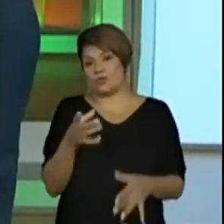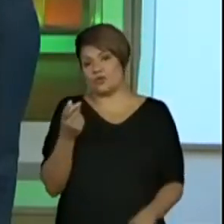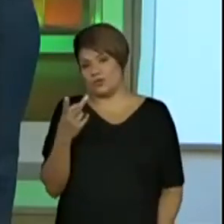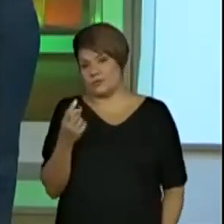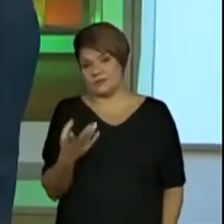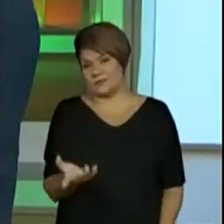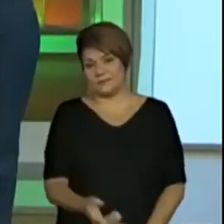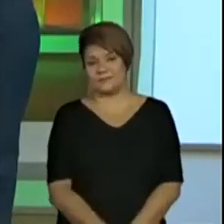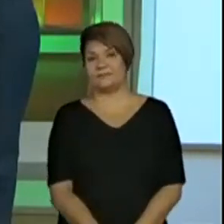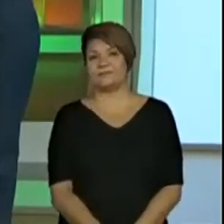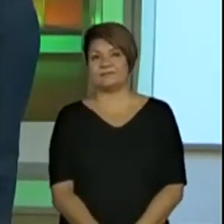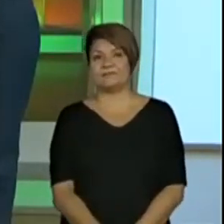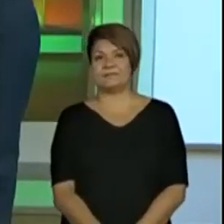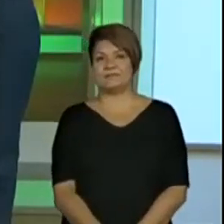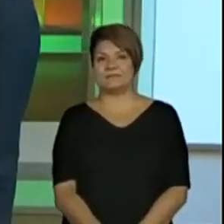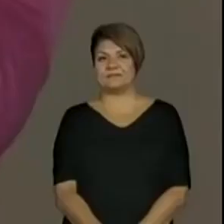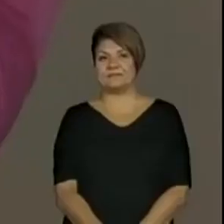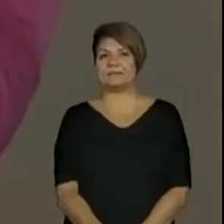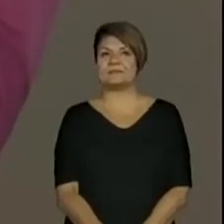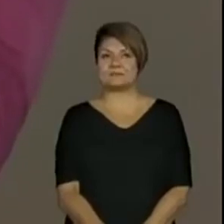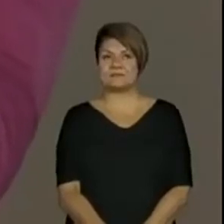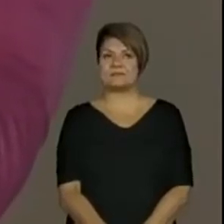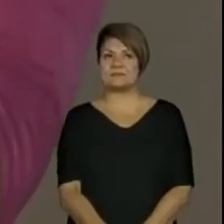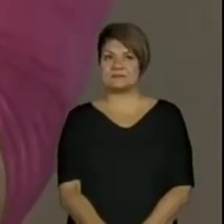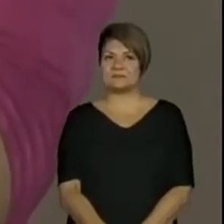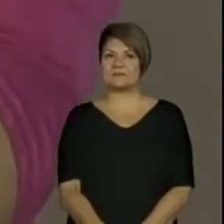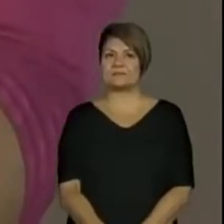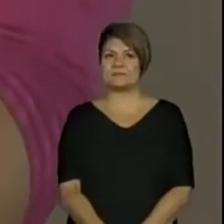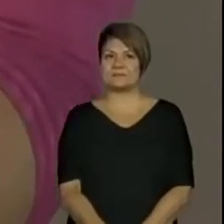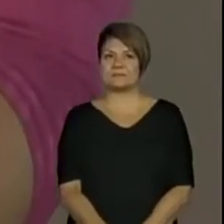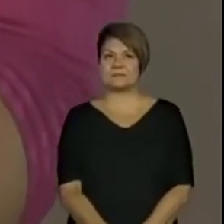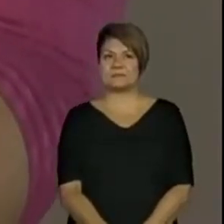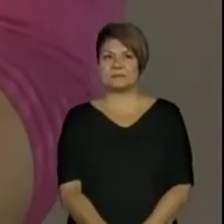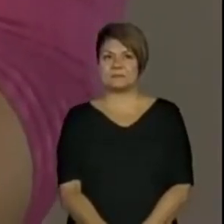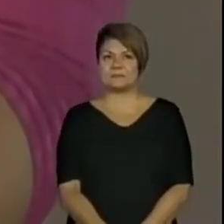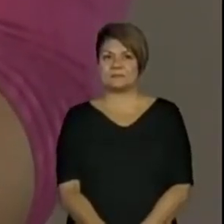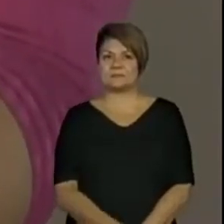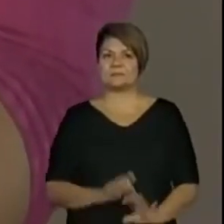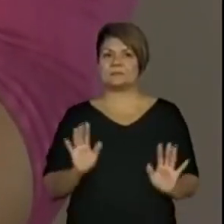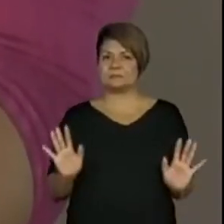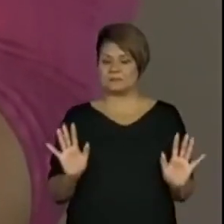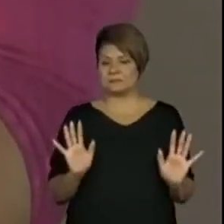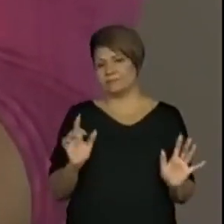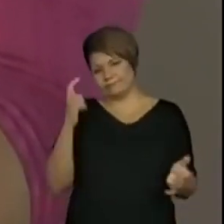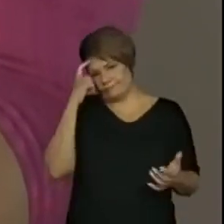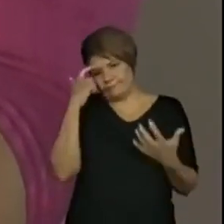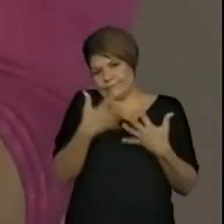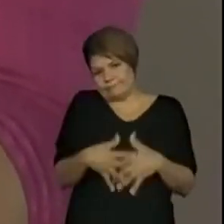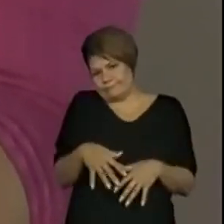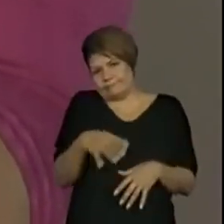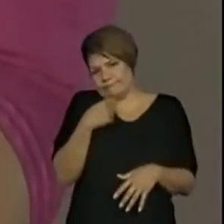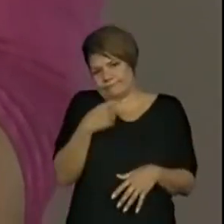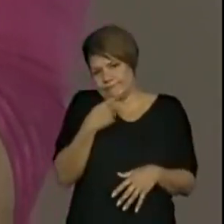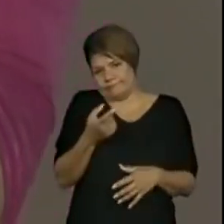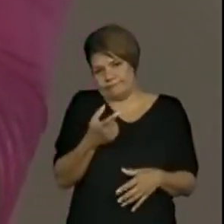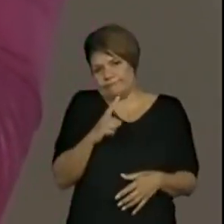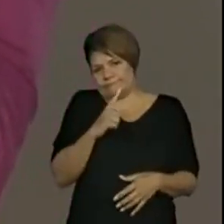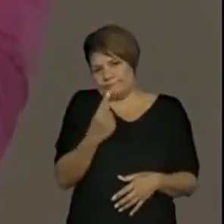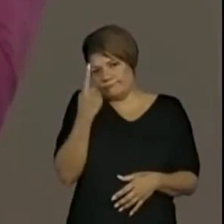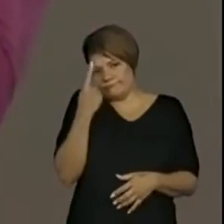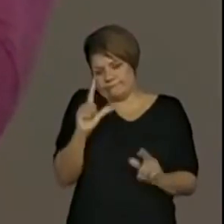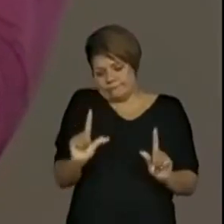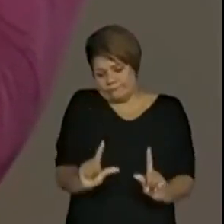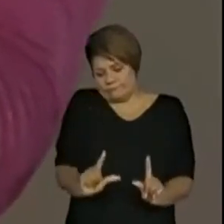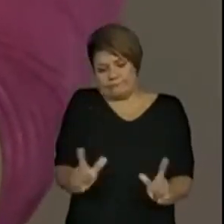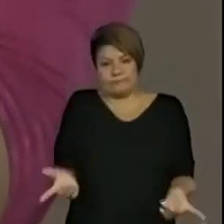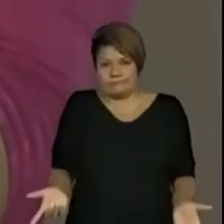professora, aqui? 12. 12? Isso. Não tem nem o que pensar agora, né? Só tem uma plaquinha.